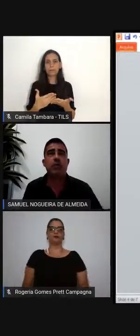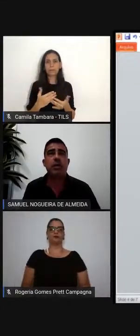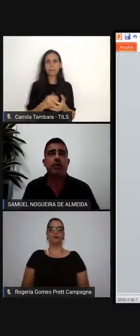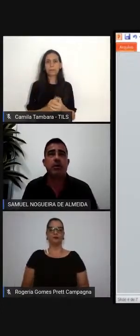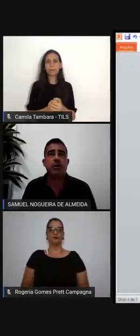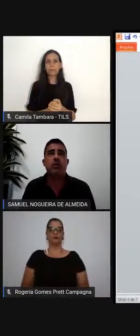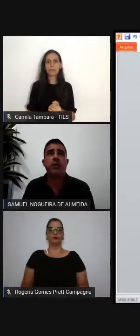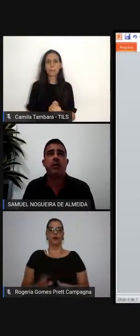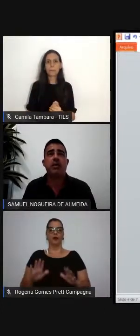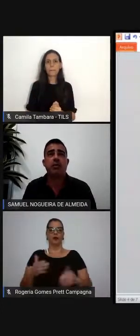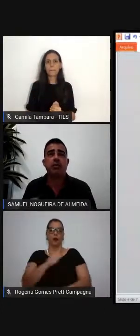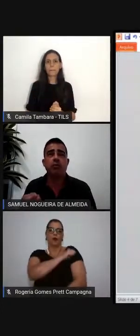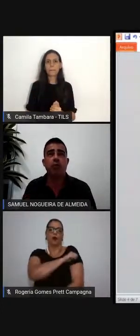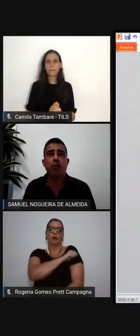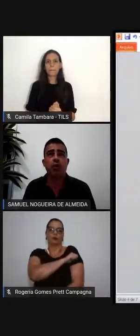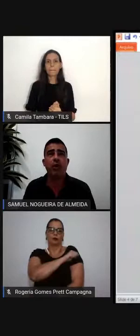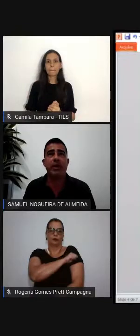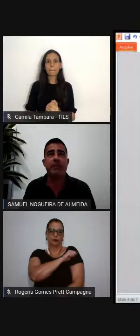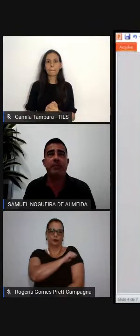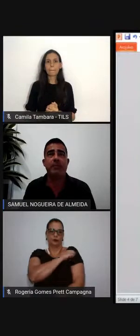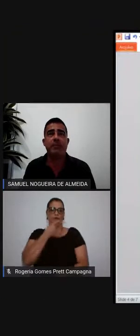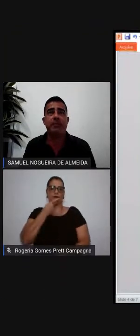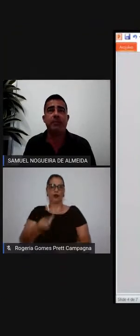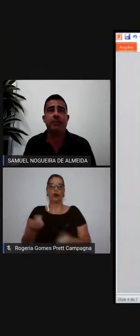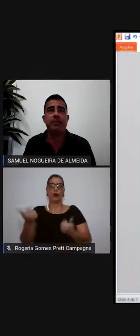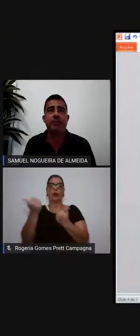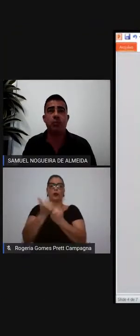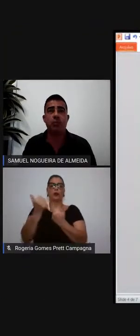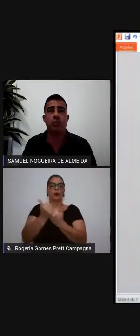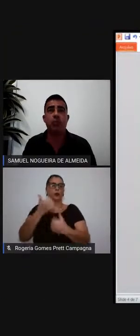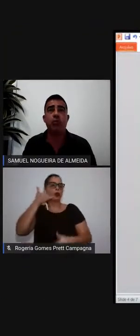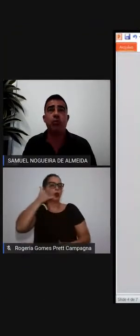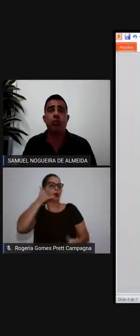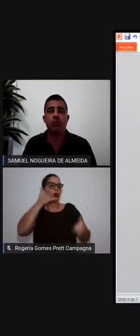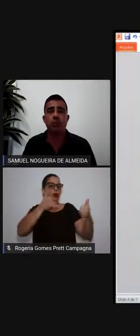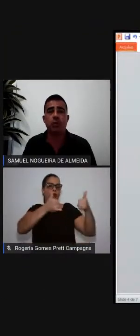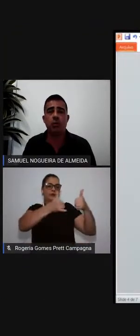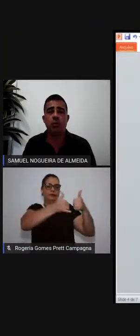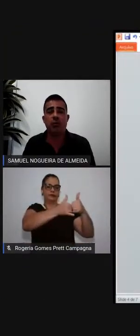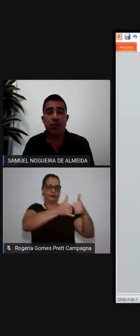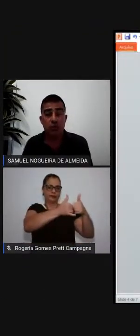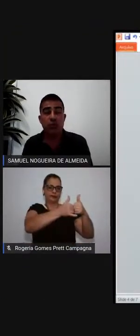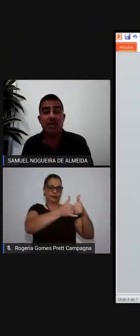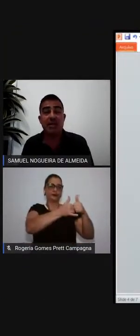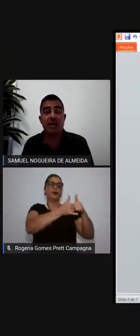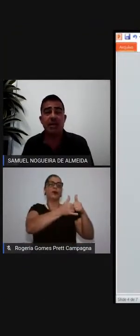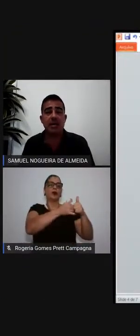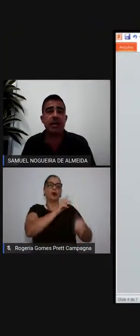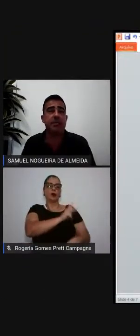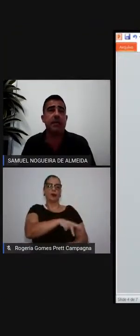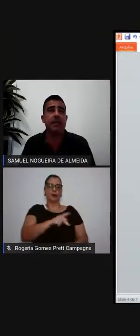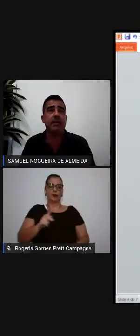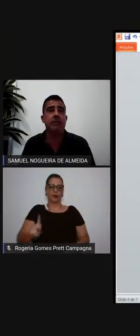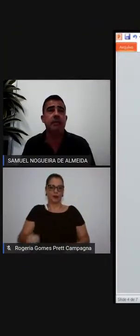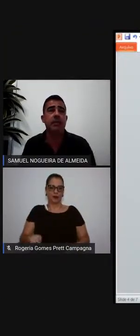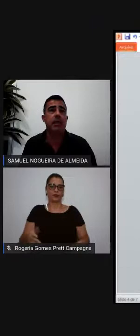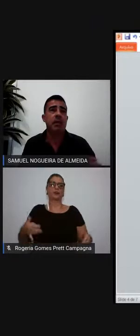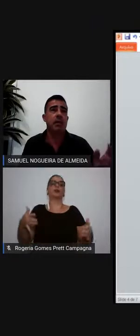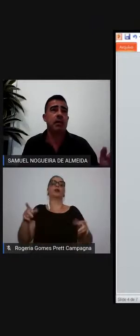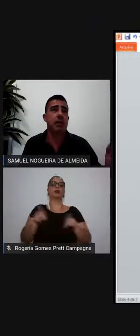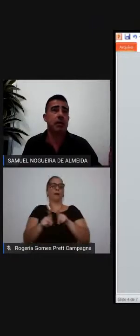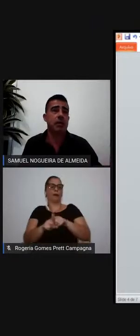quando o estudante, é o que eu falei, o tutor liga para ele, o professor da sala dele liga para